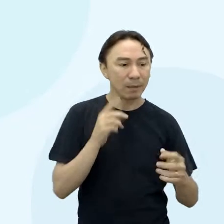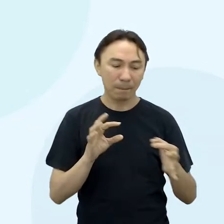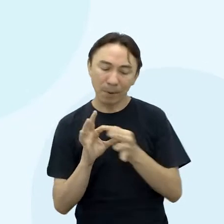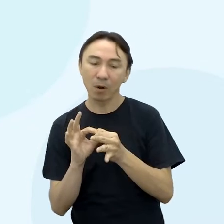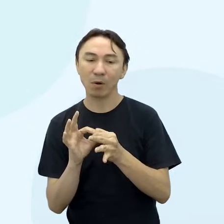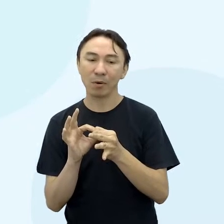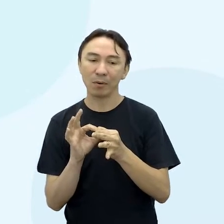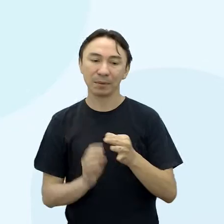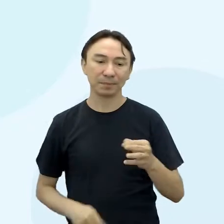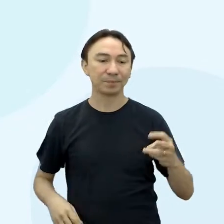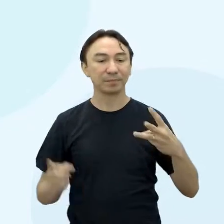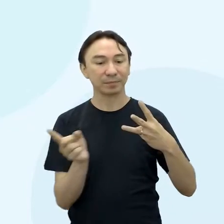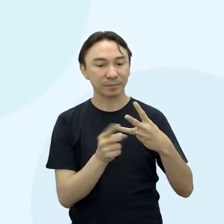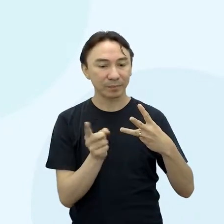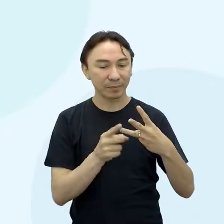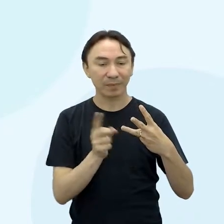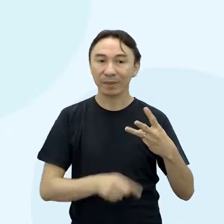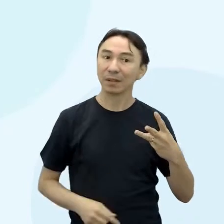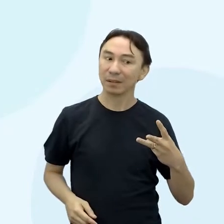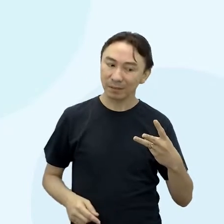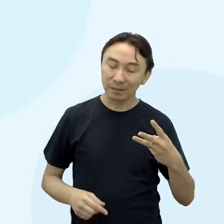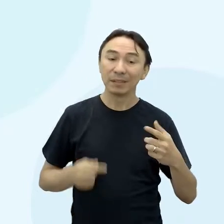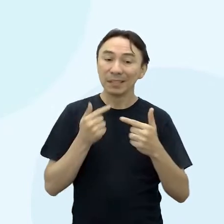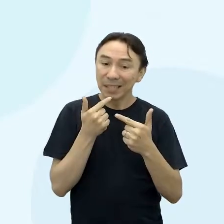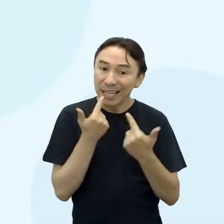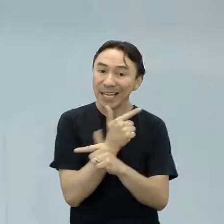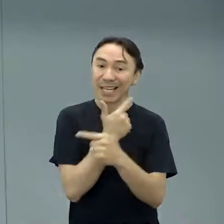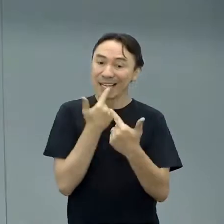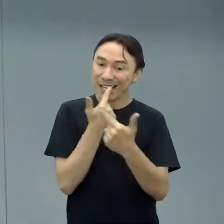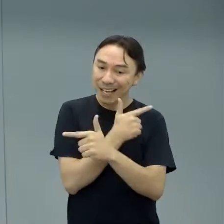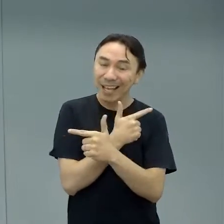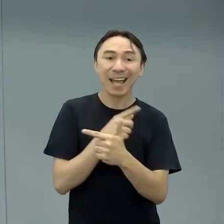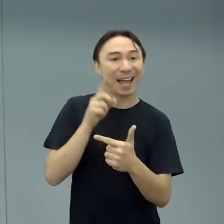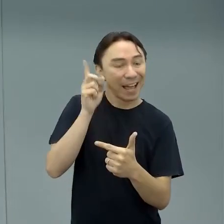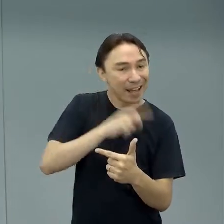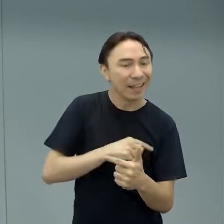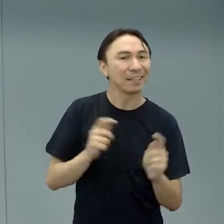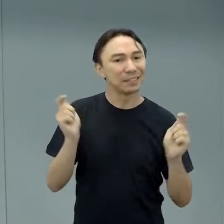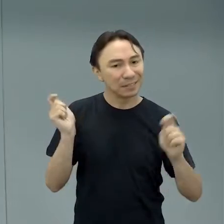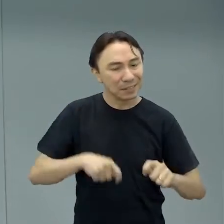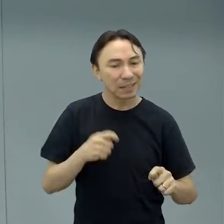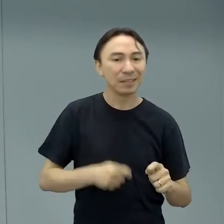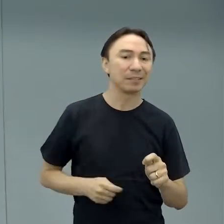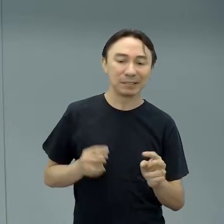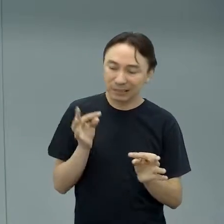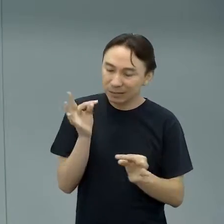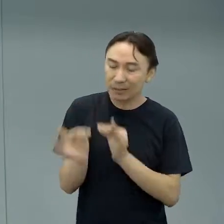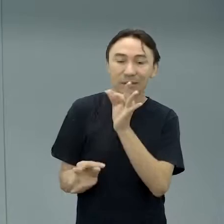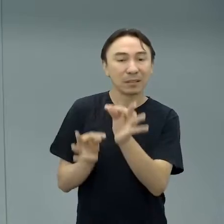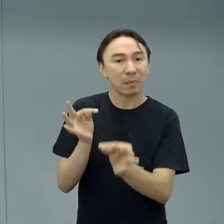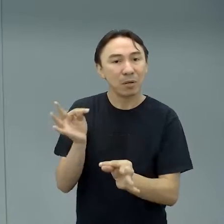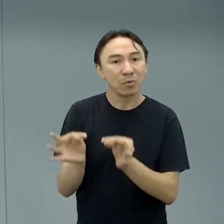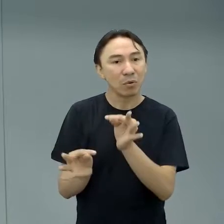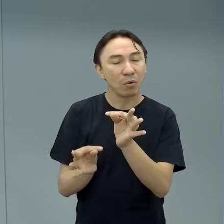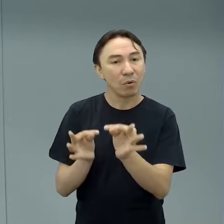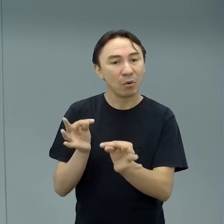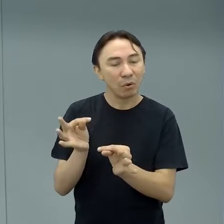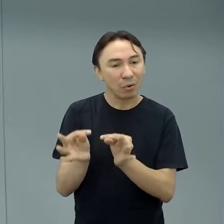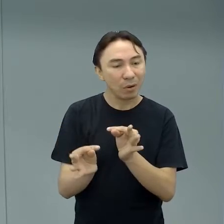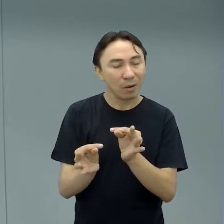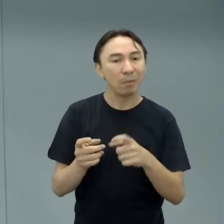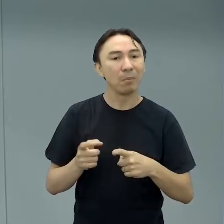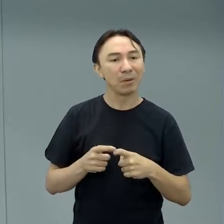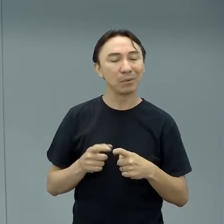riso como uma alternativa terapêutica. É por isso, então, que a Luana está aqui, para falar um